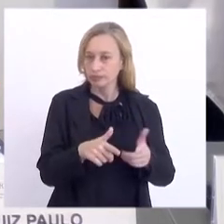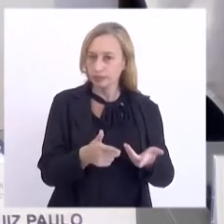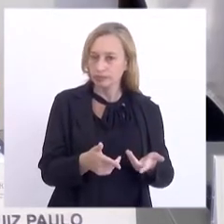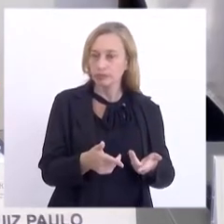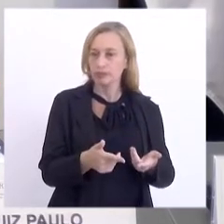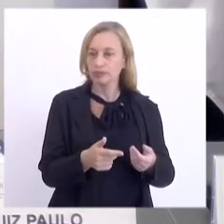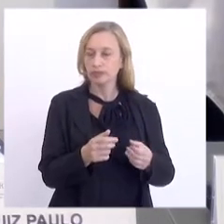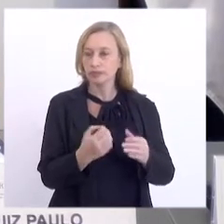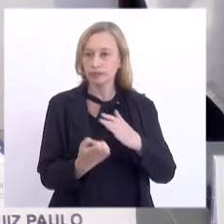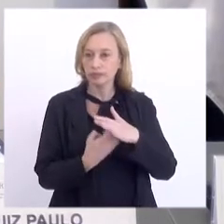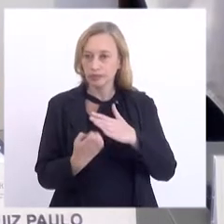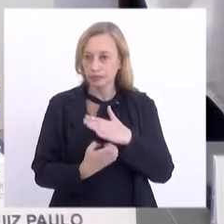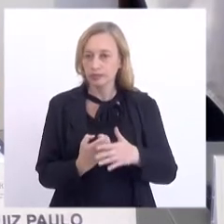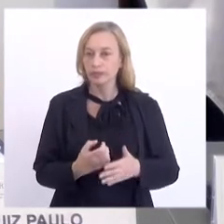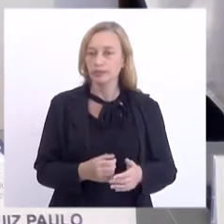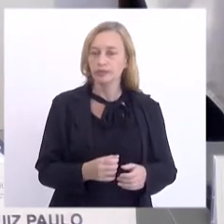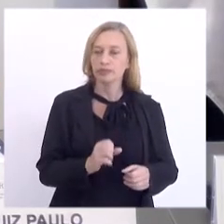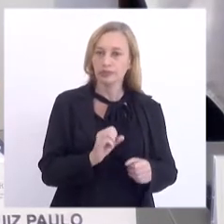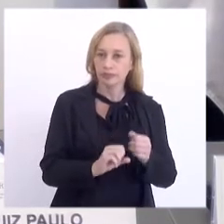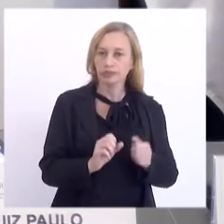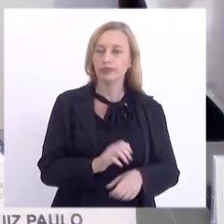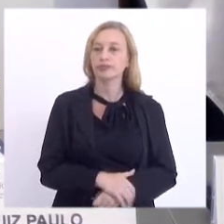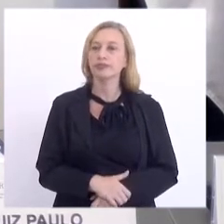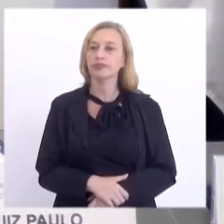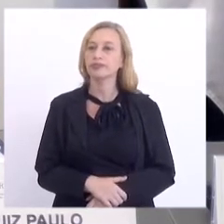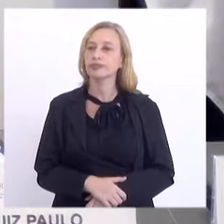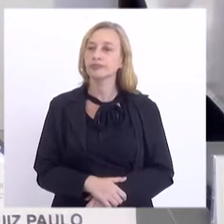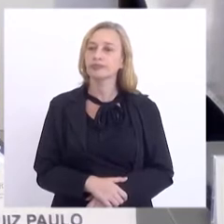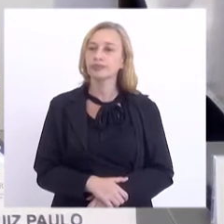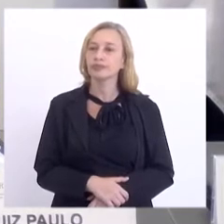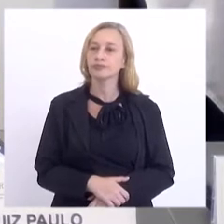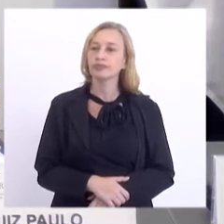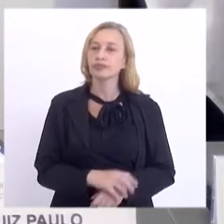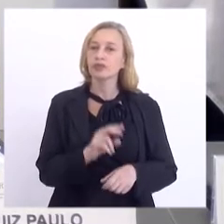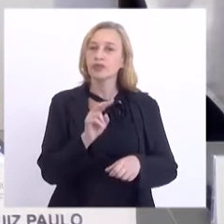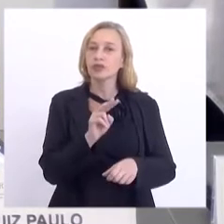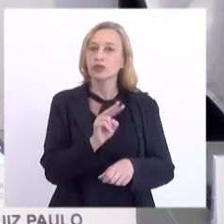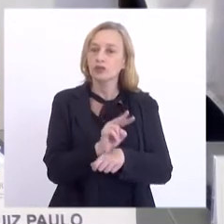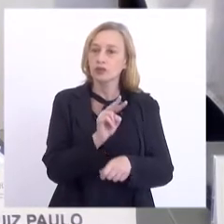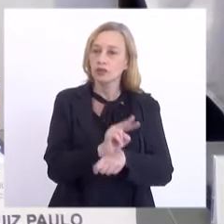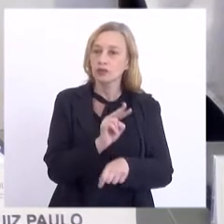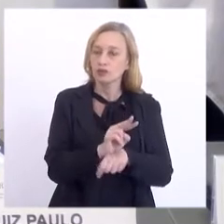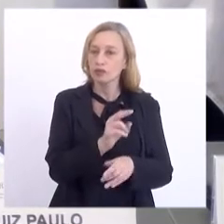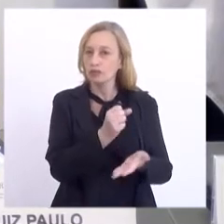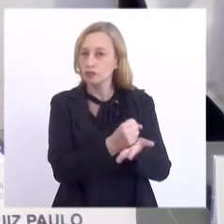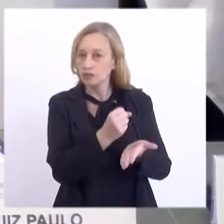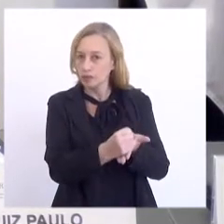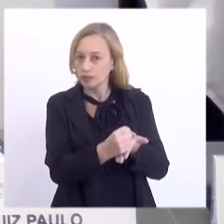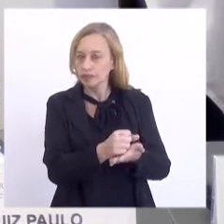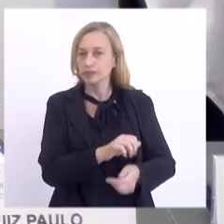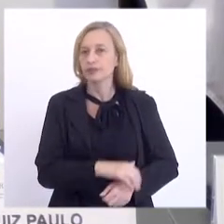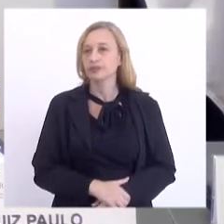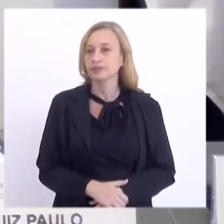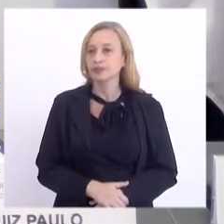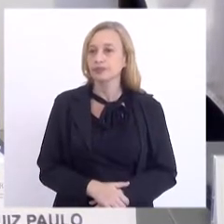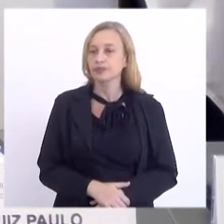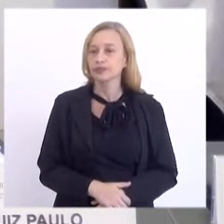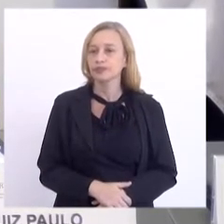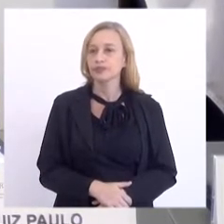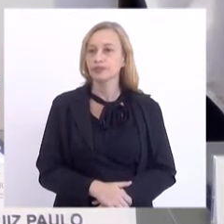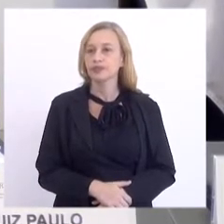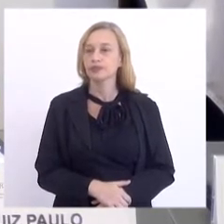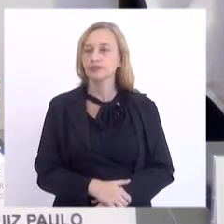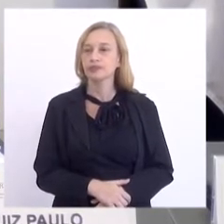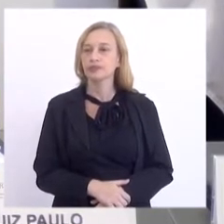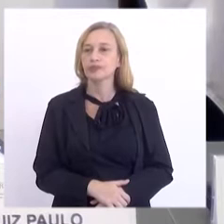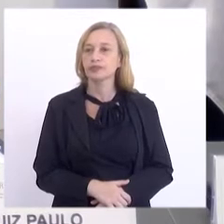um seguramente tem um órgão Executor os fiscais dos contratos termos